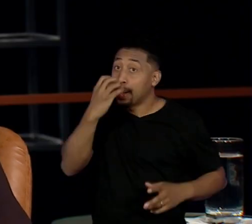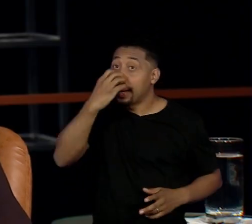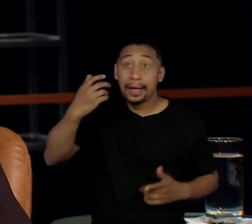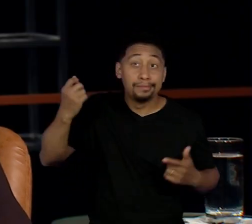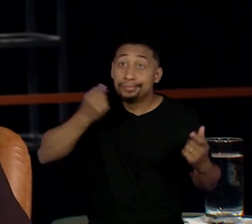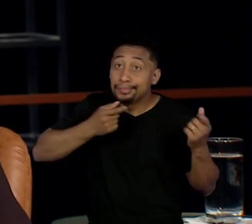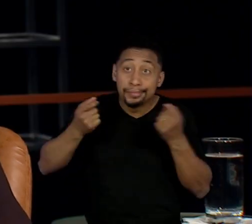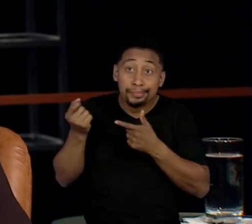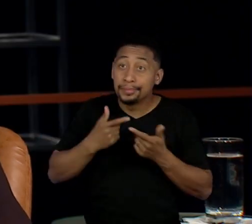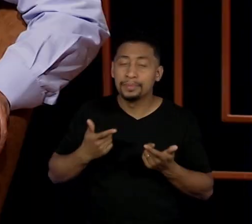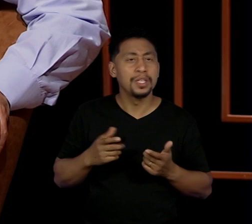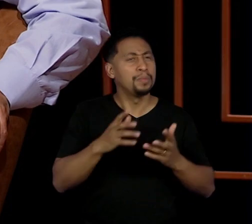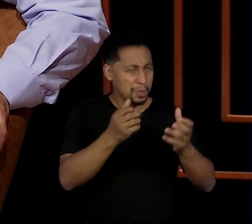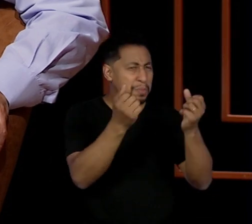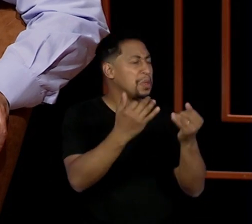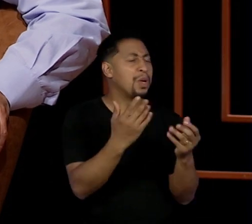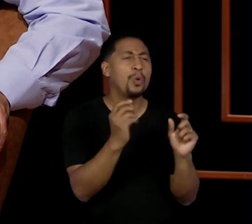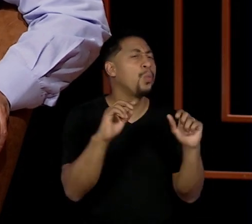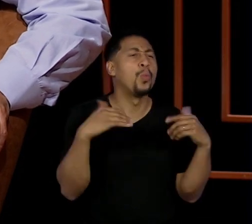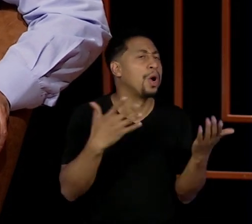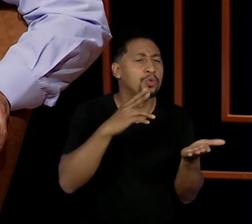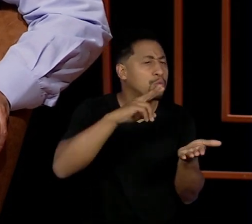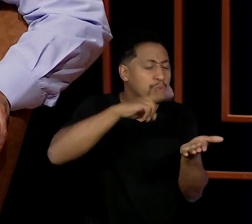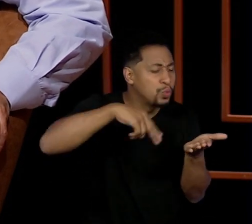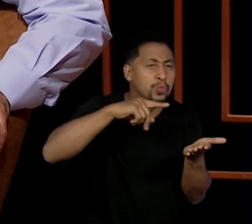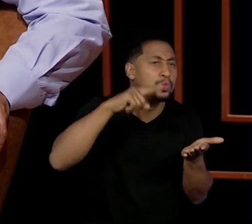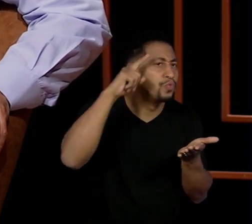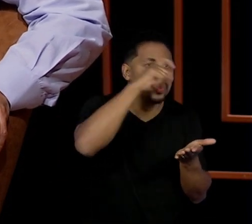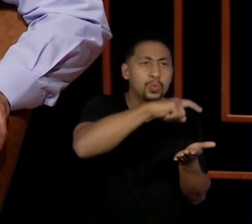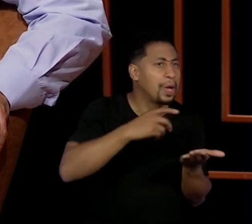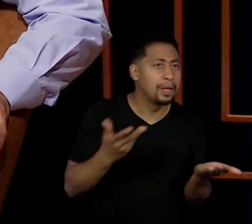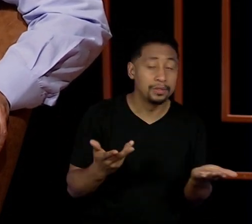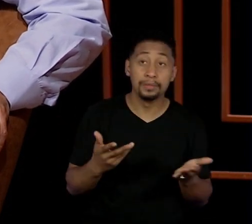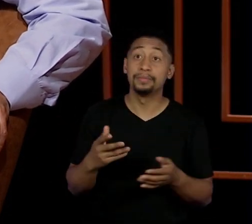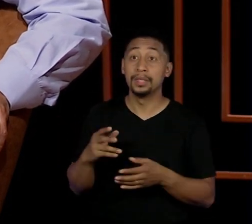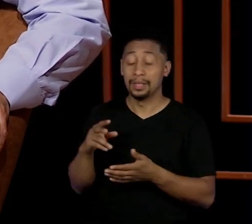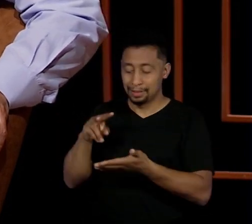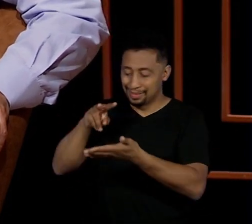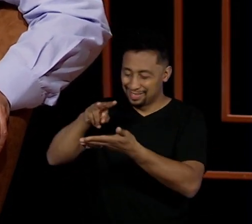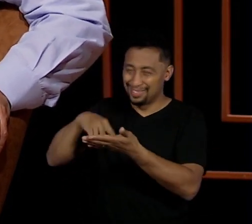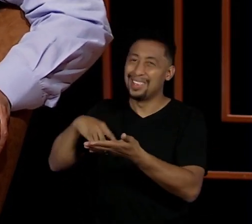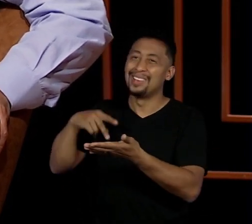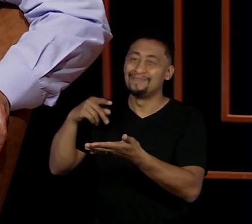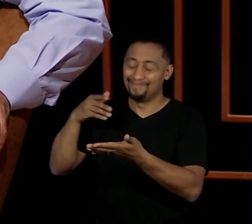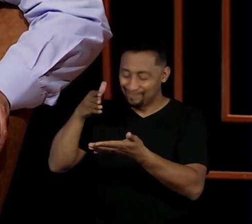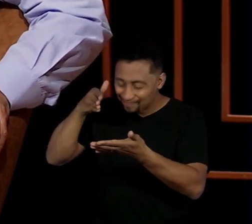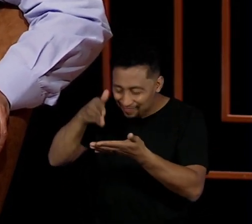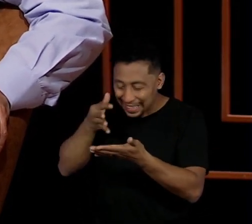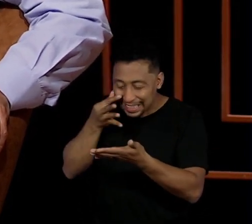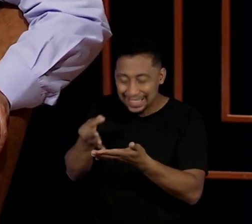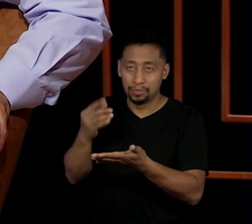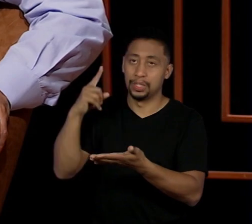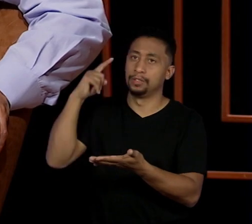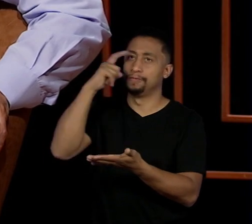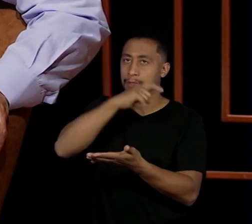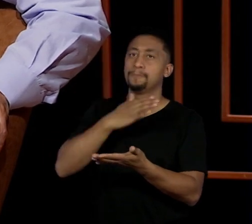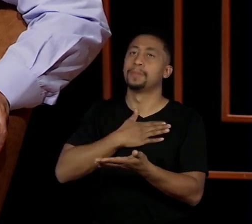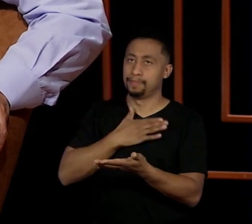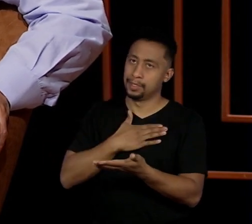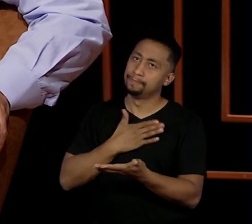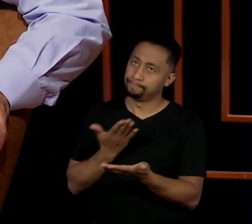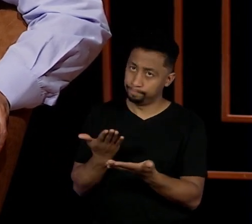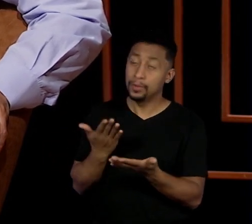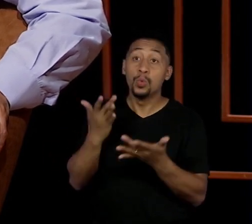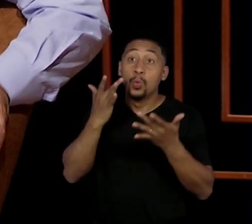assim, de um disléxico? Ler. Prestar atenção. Por isso que o teatro me ajudou bastante, que eu estava falando agora